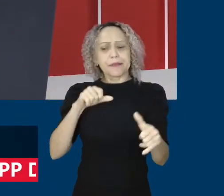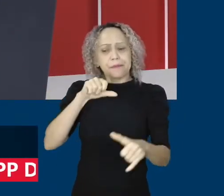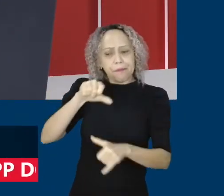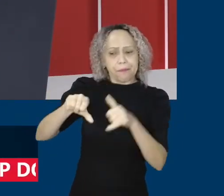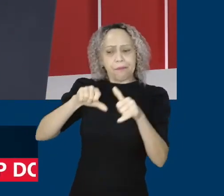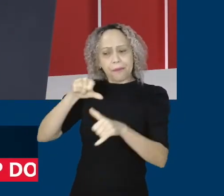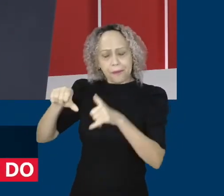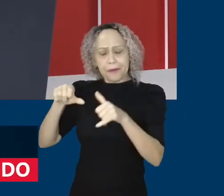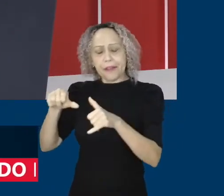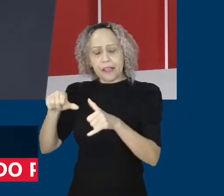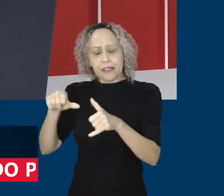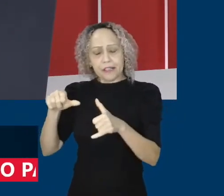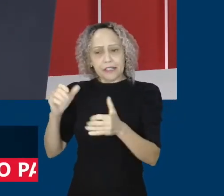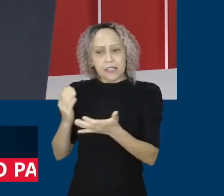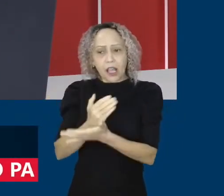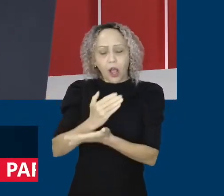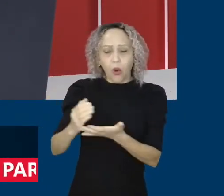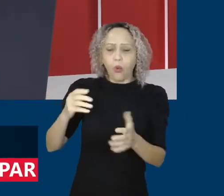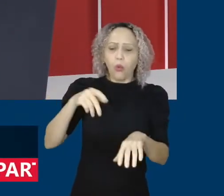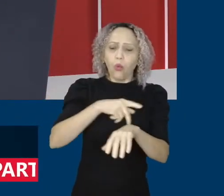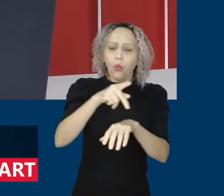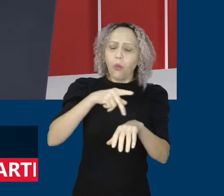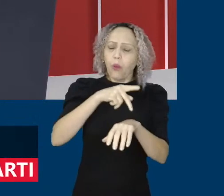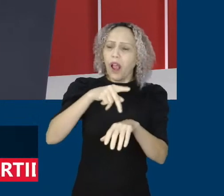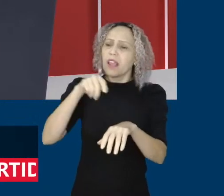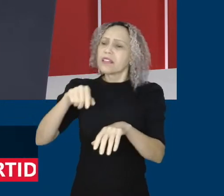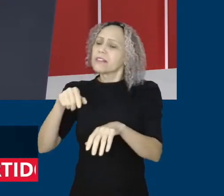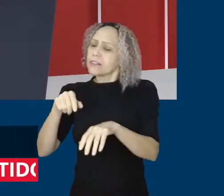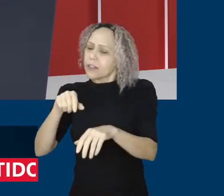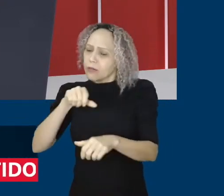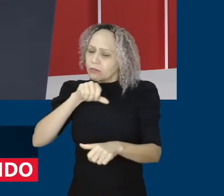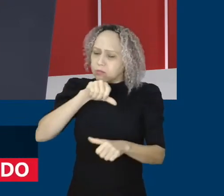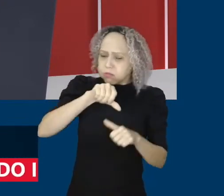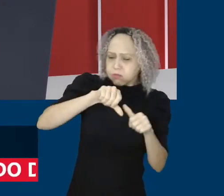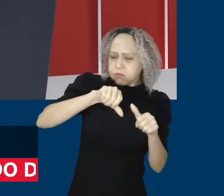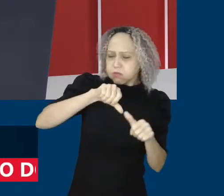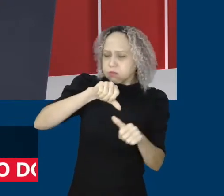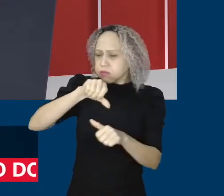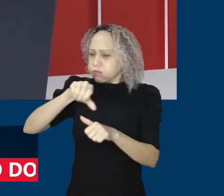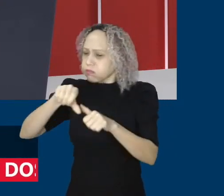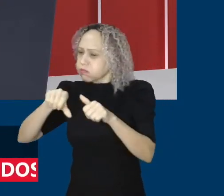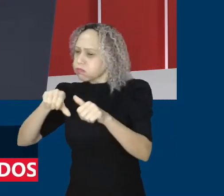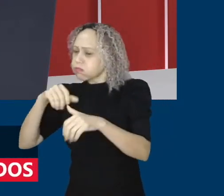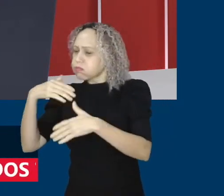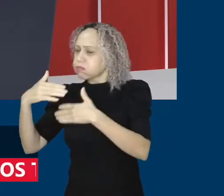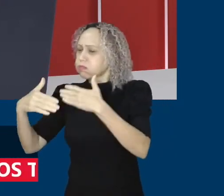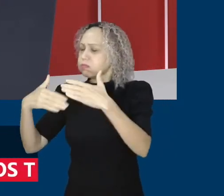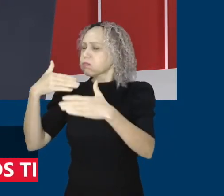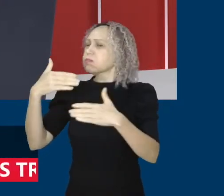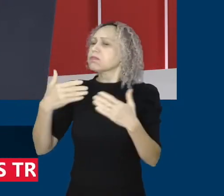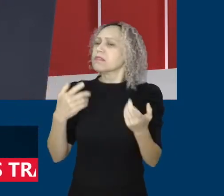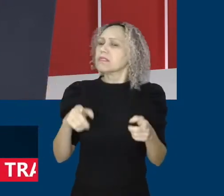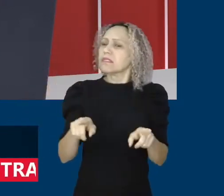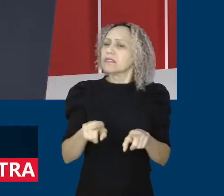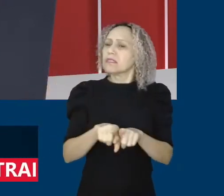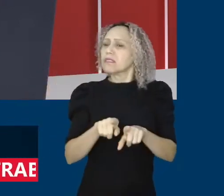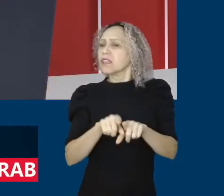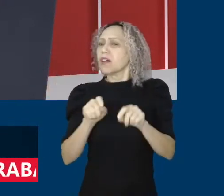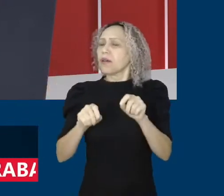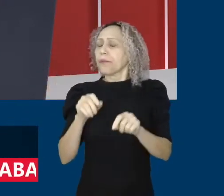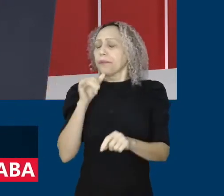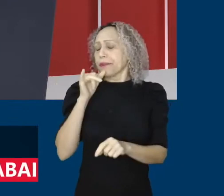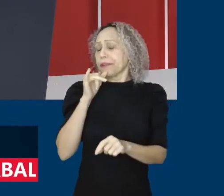estão fazendo gradativamente essa transição, e o senhor é o vice-presidente da Comissão Especial de Transição Energética e